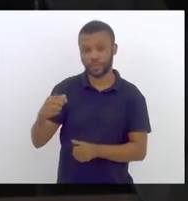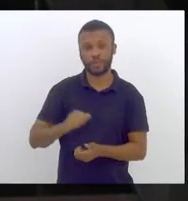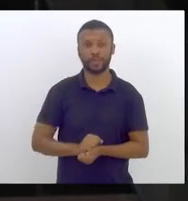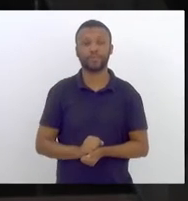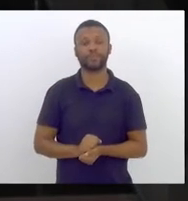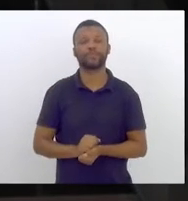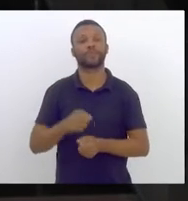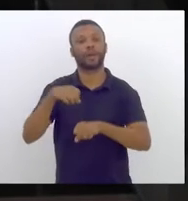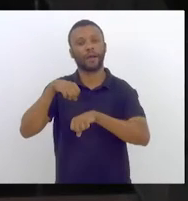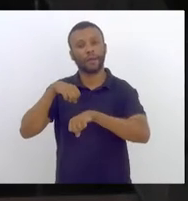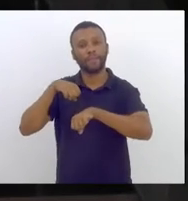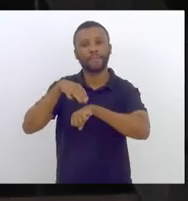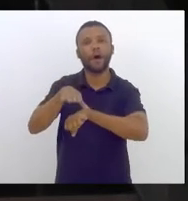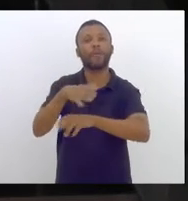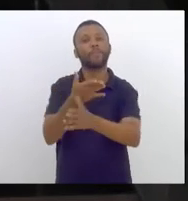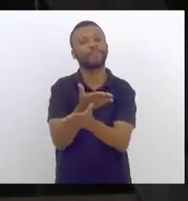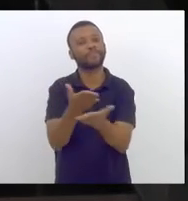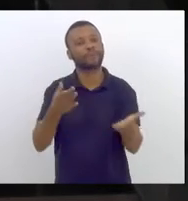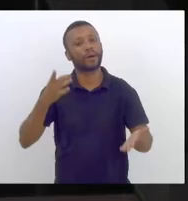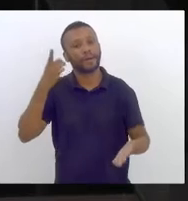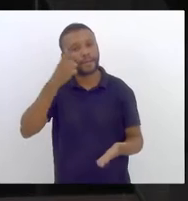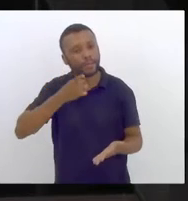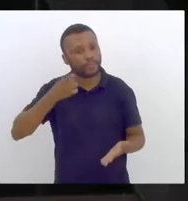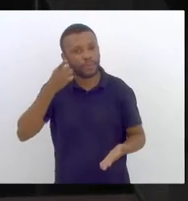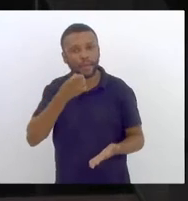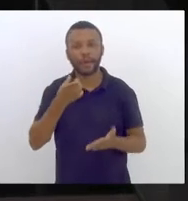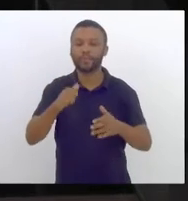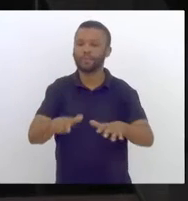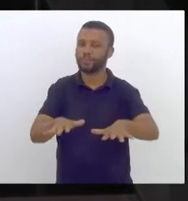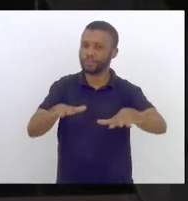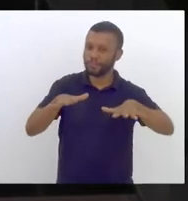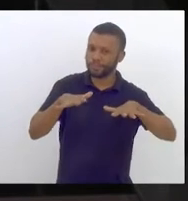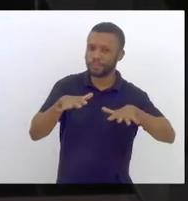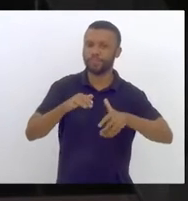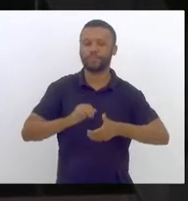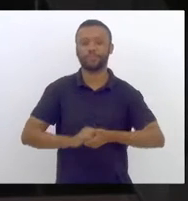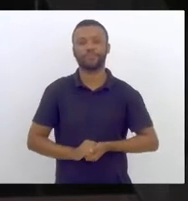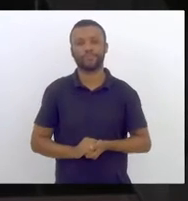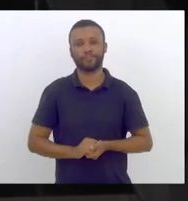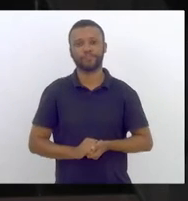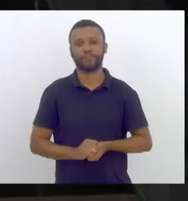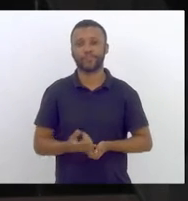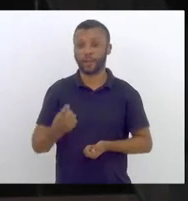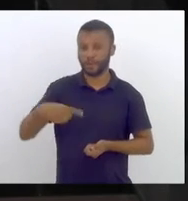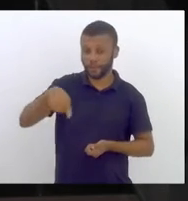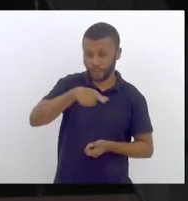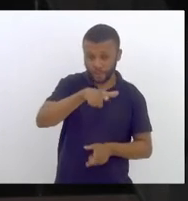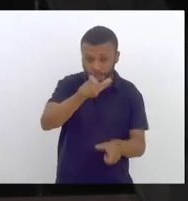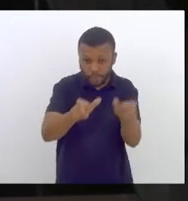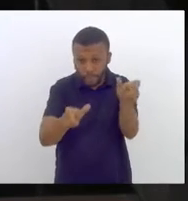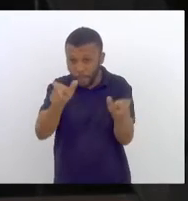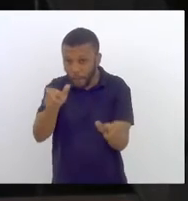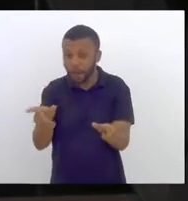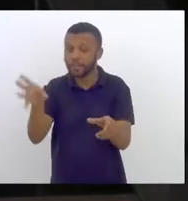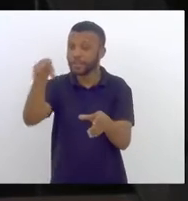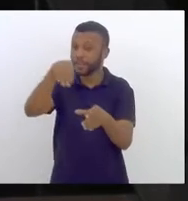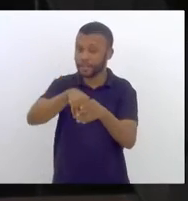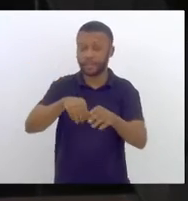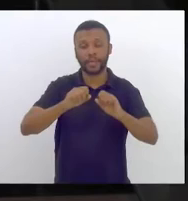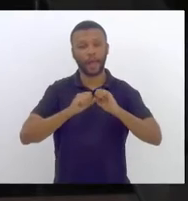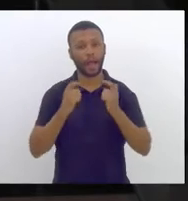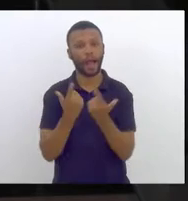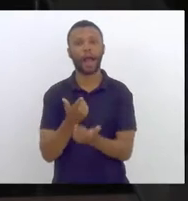Informo aos senhores deputados e deputadas, membros deste Poder